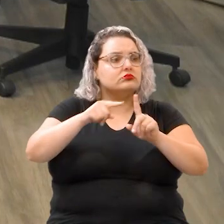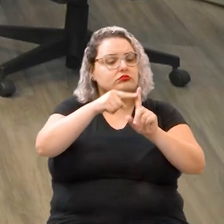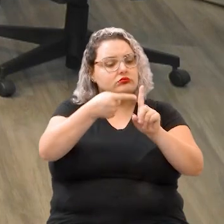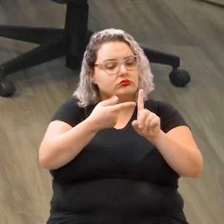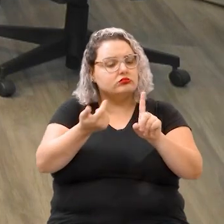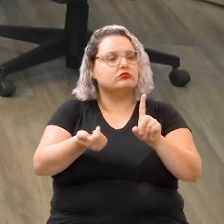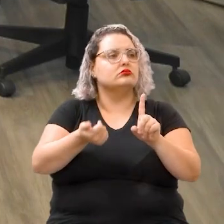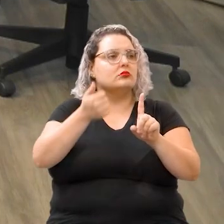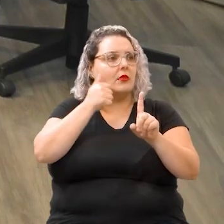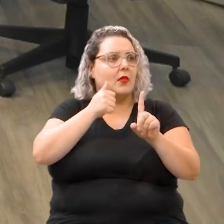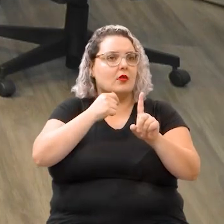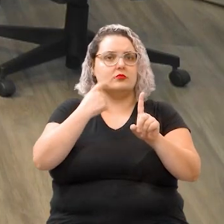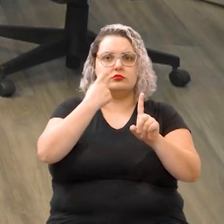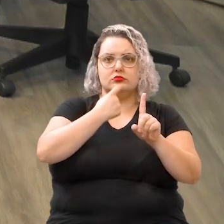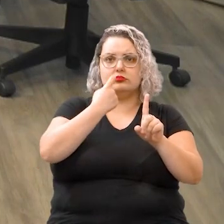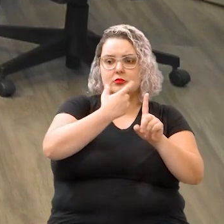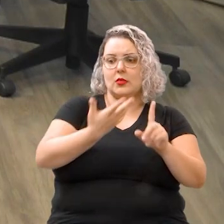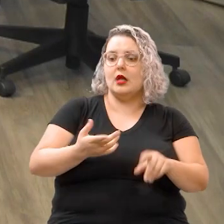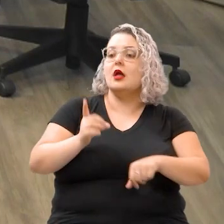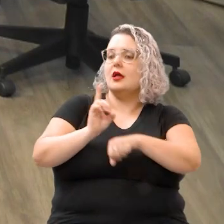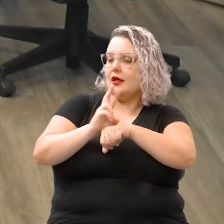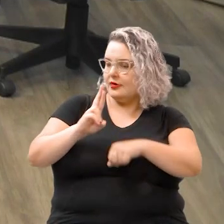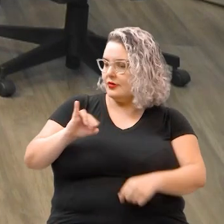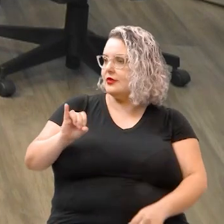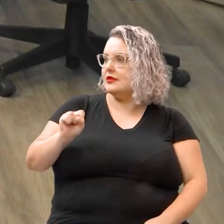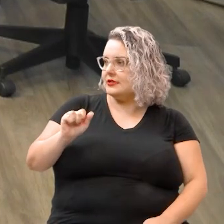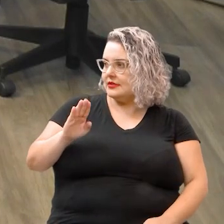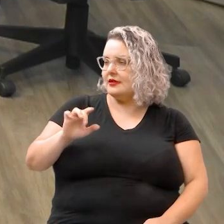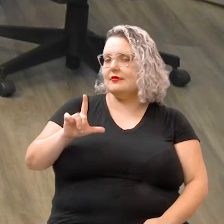palestra, inclusive foi a doutora Isabela, né, que nos